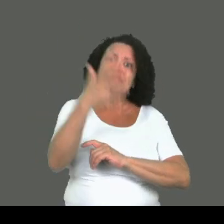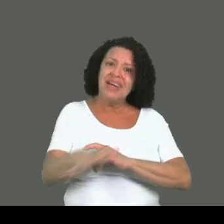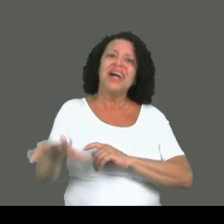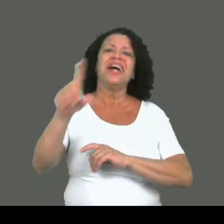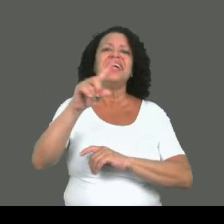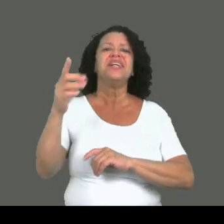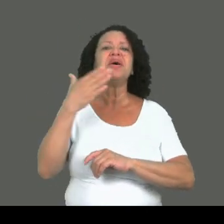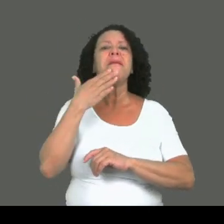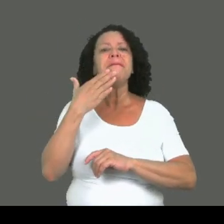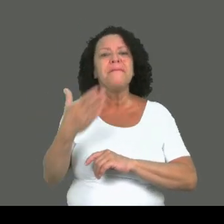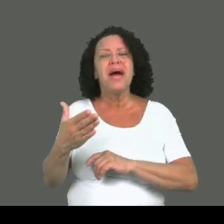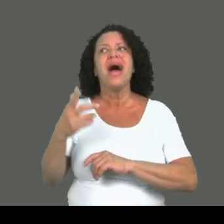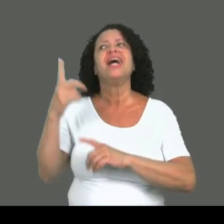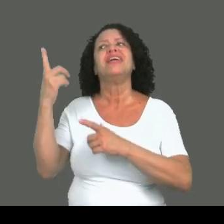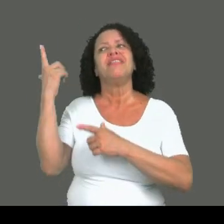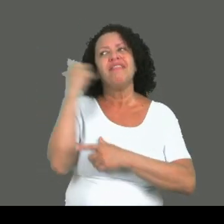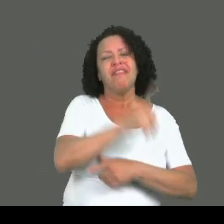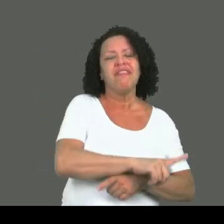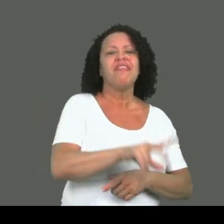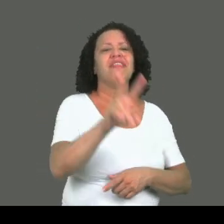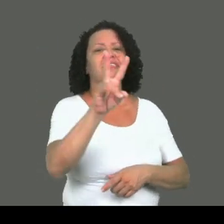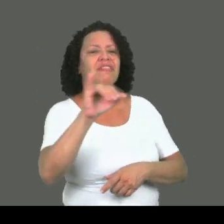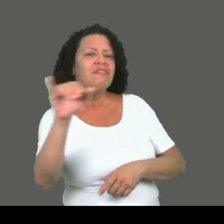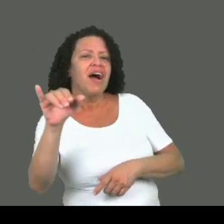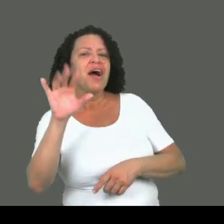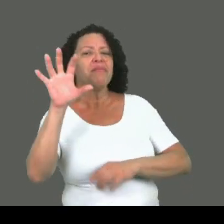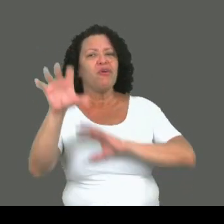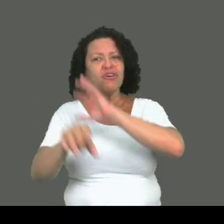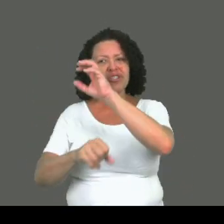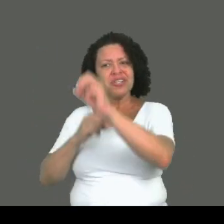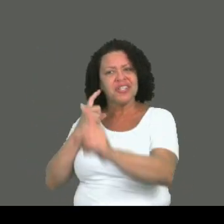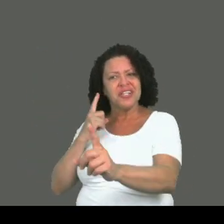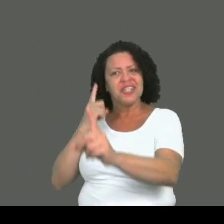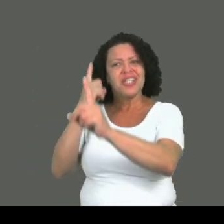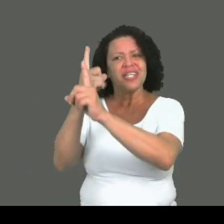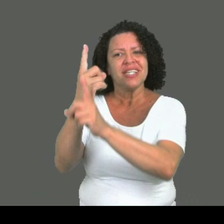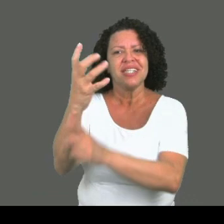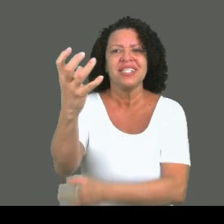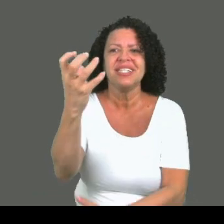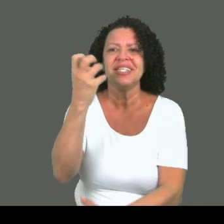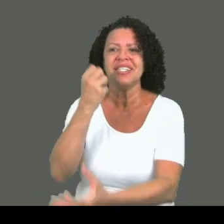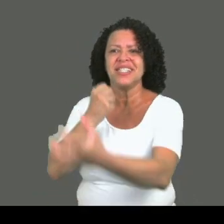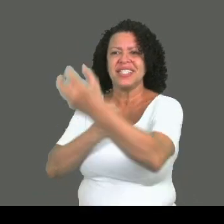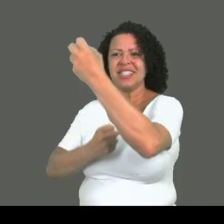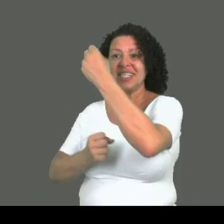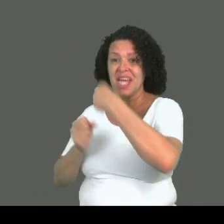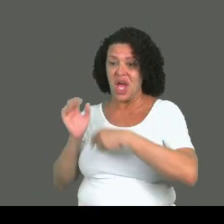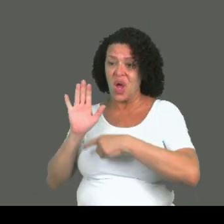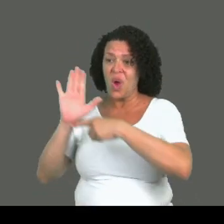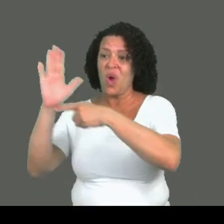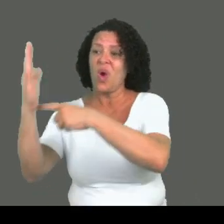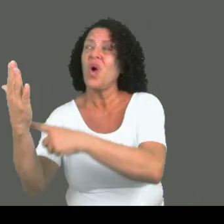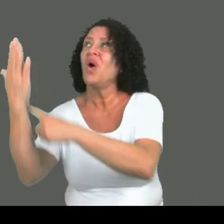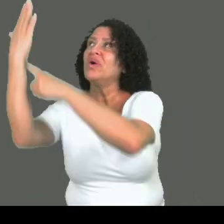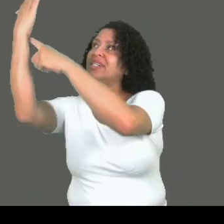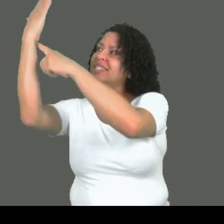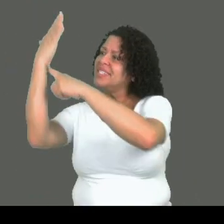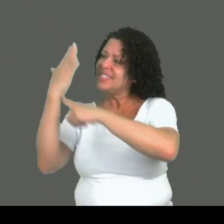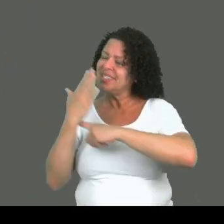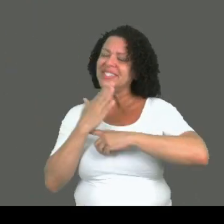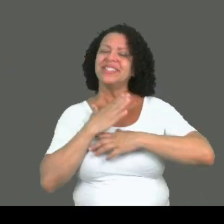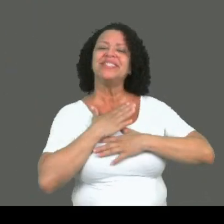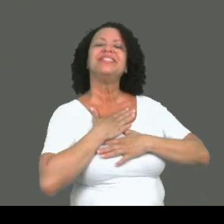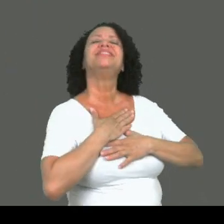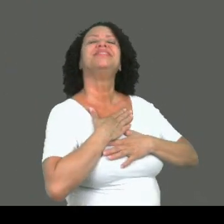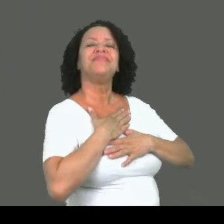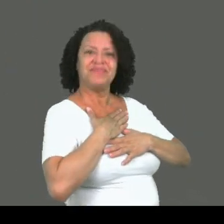e obtereis, buscai e achareis. Quando ele fala ajuda-te e o céu te ajudará. A